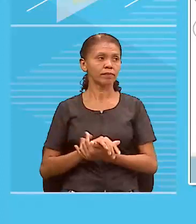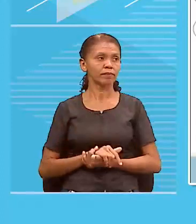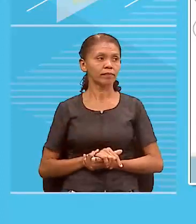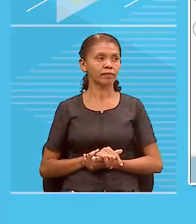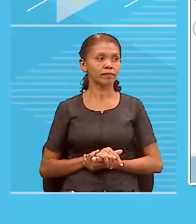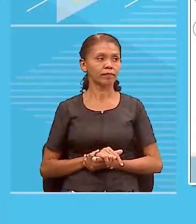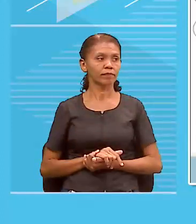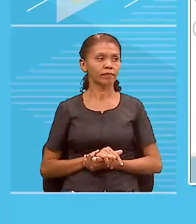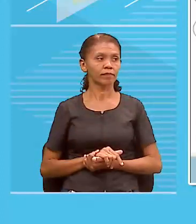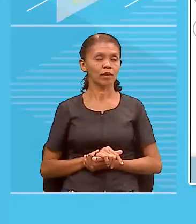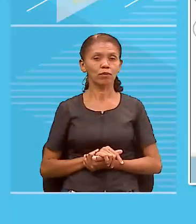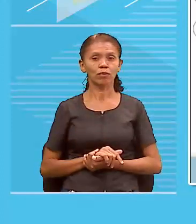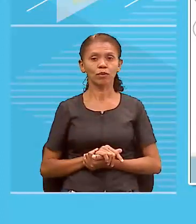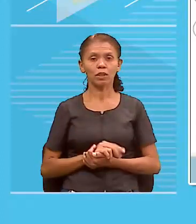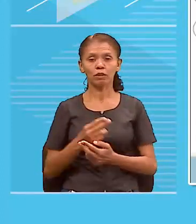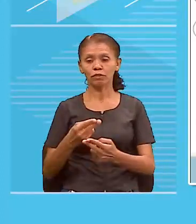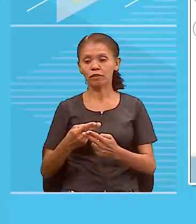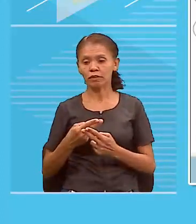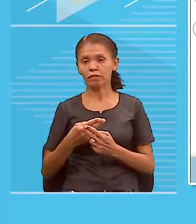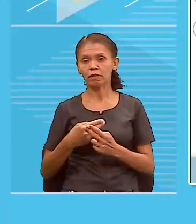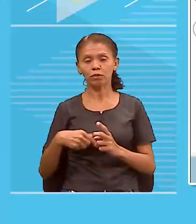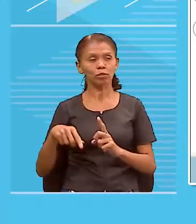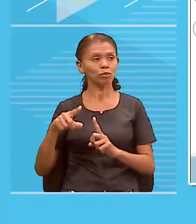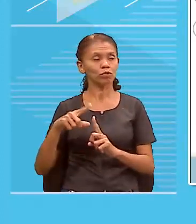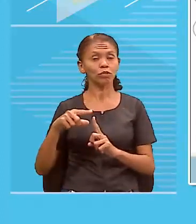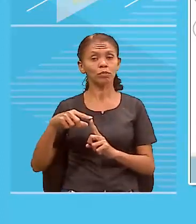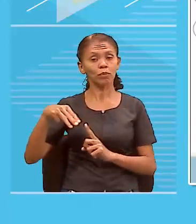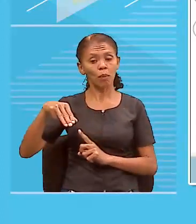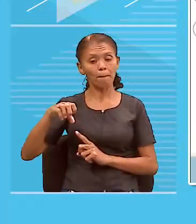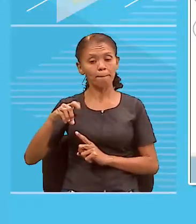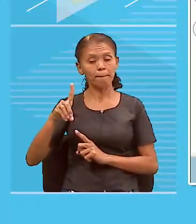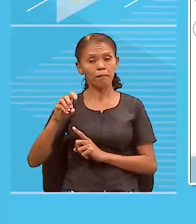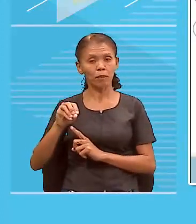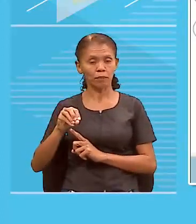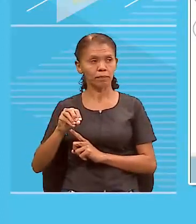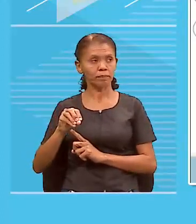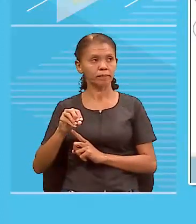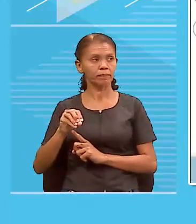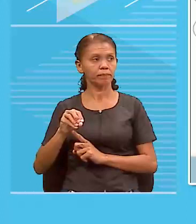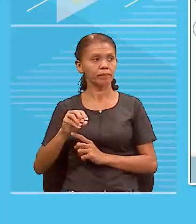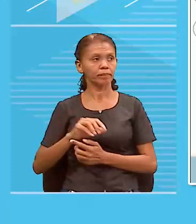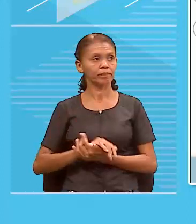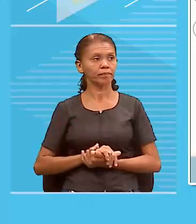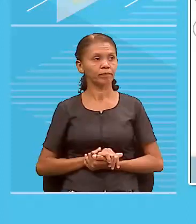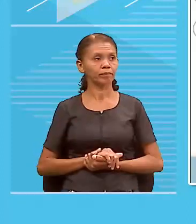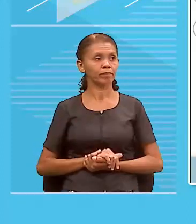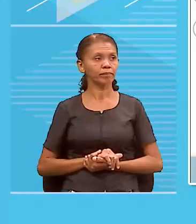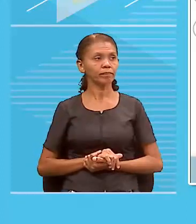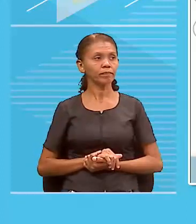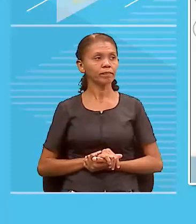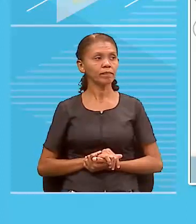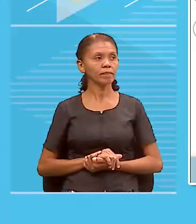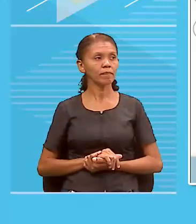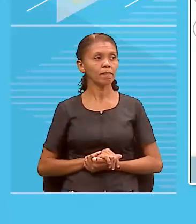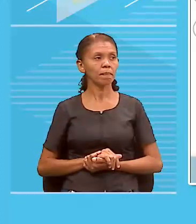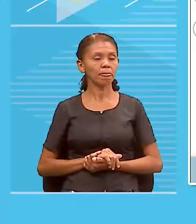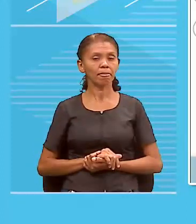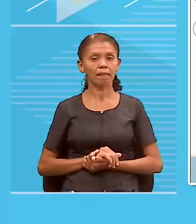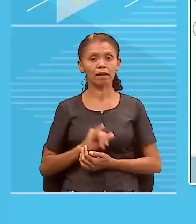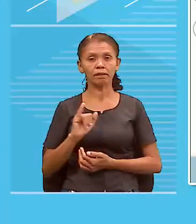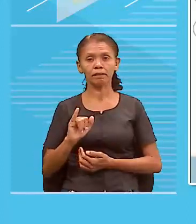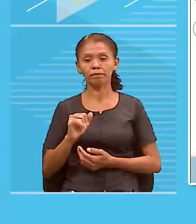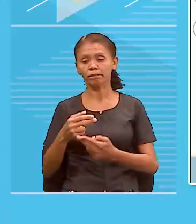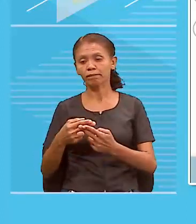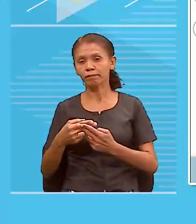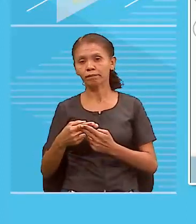do modo tão tudo aquilo que trabalhado com a perspectiva de modo indicativo